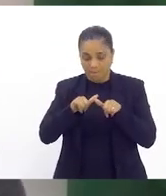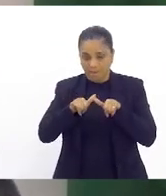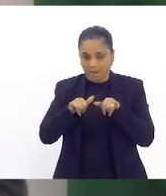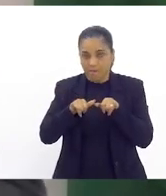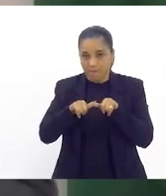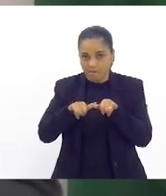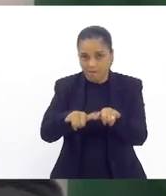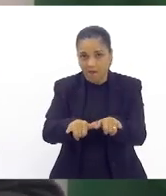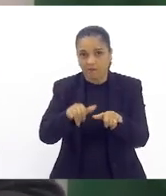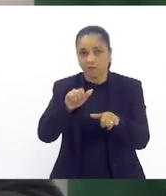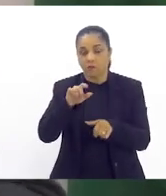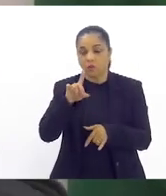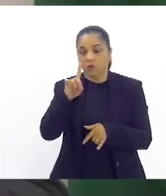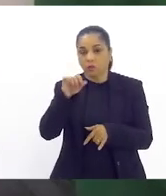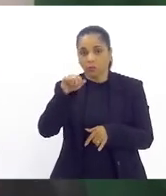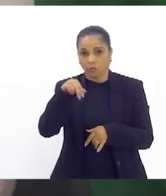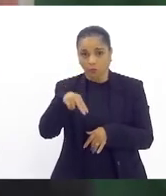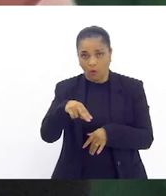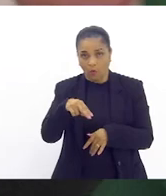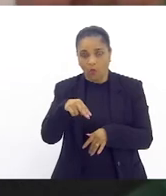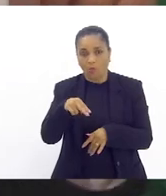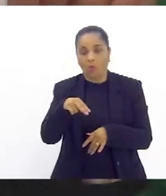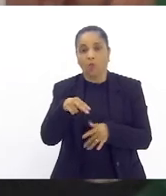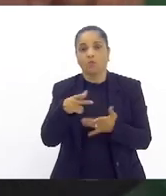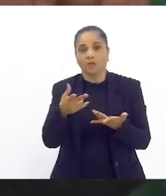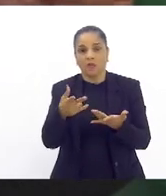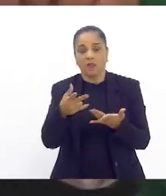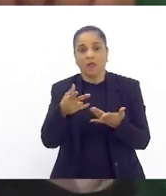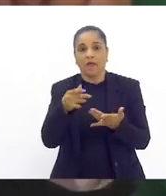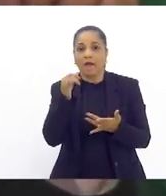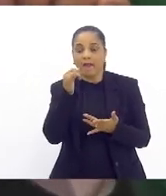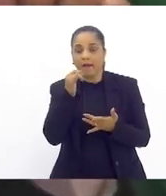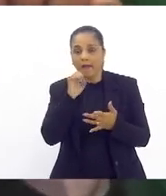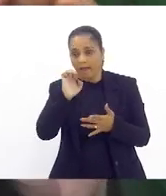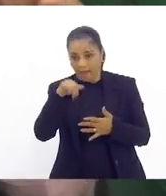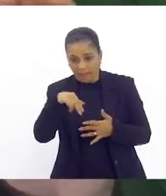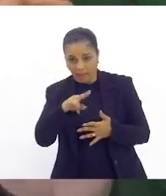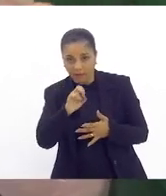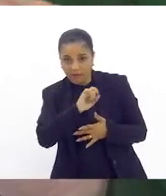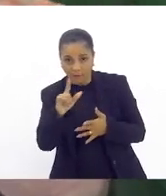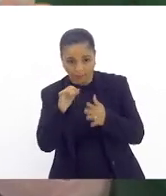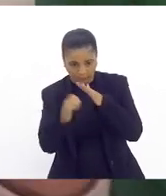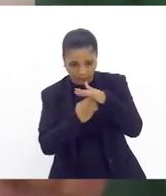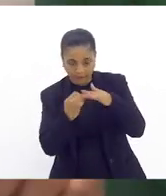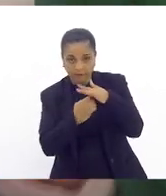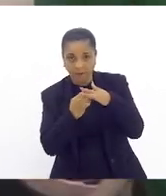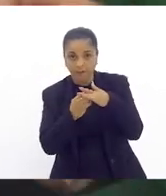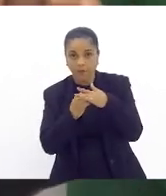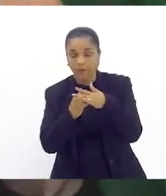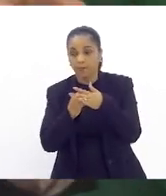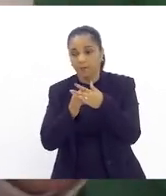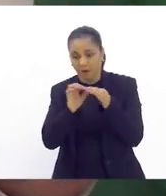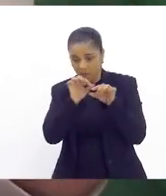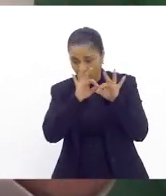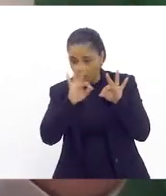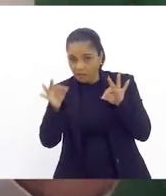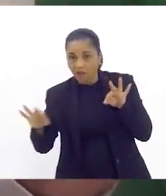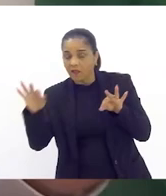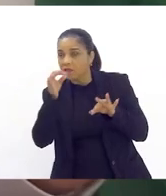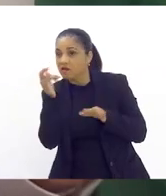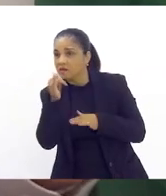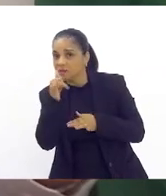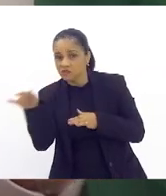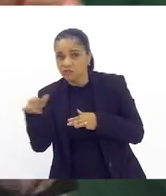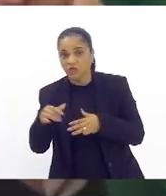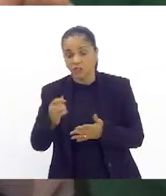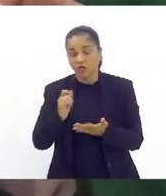para fazer levar a energia até a específico empreendimento cobrou 96 milhões e depois